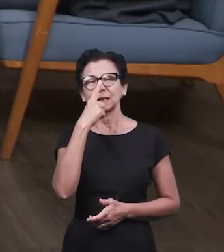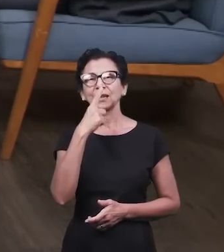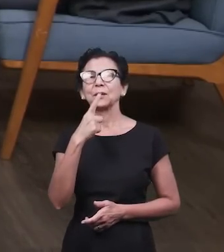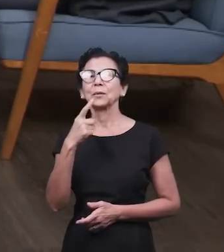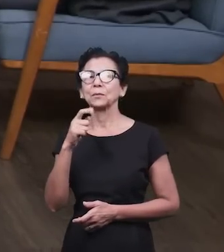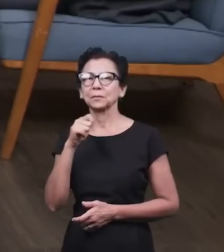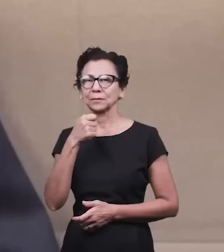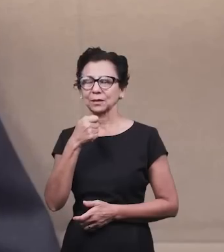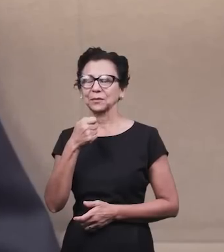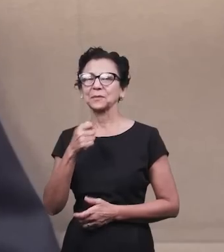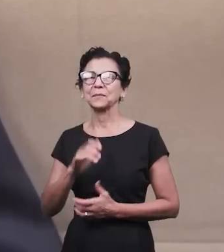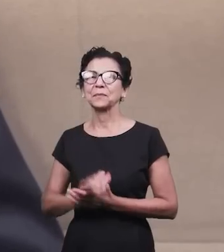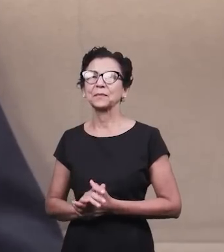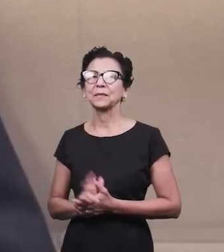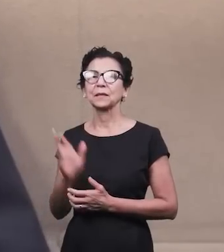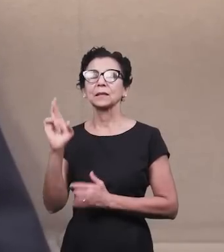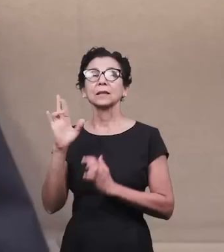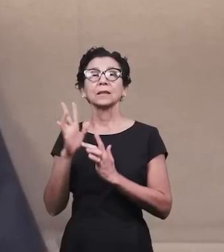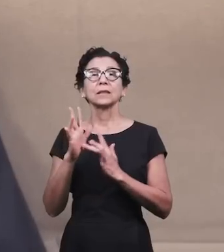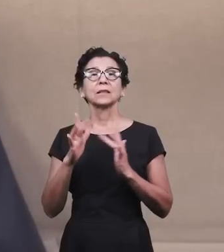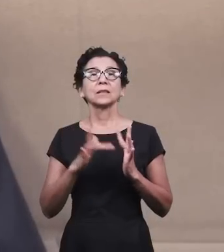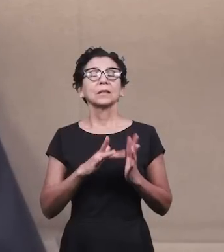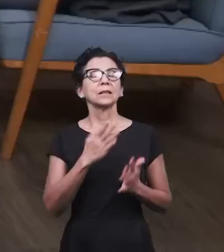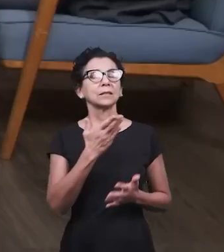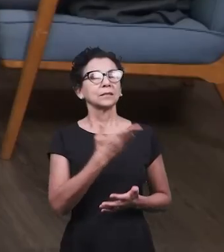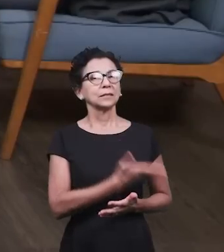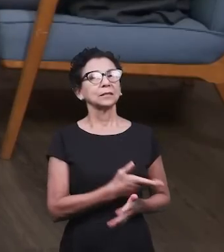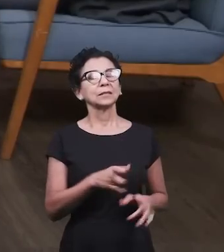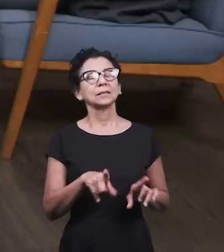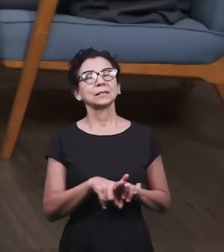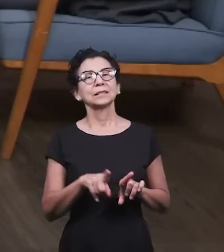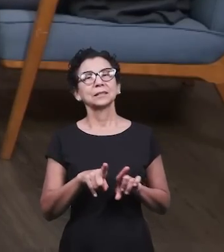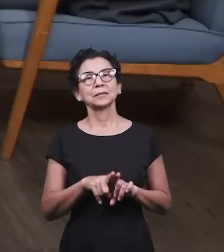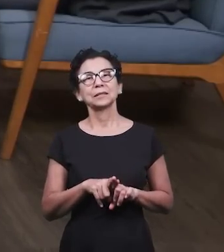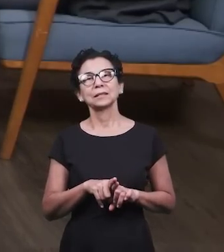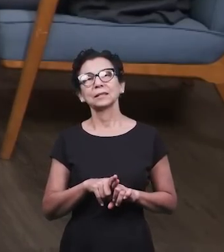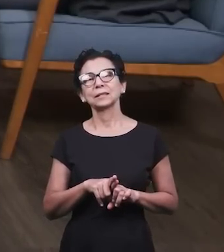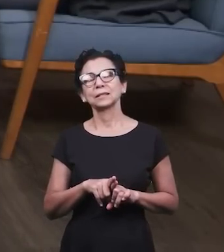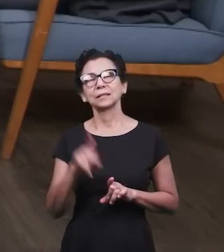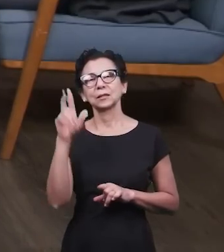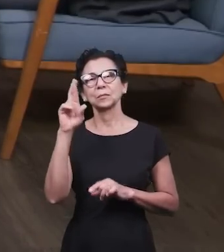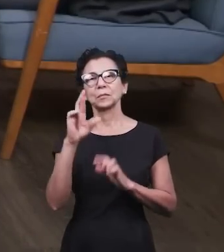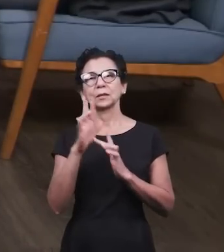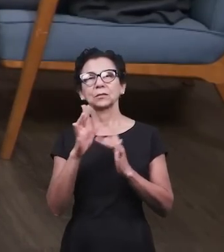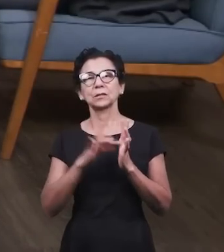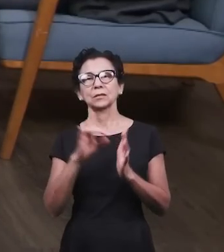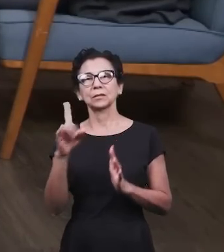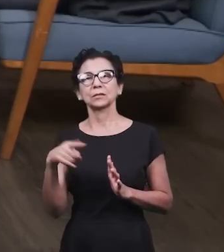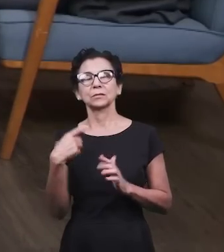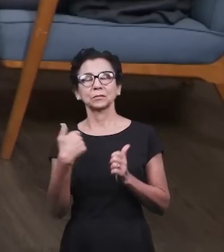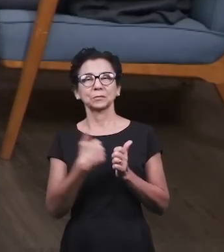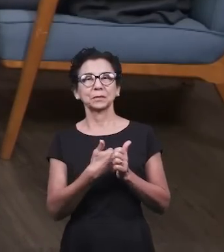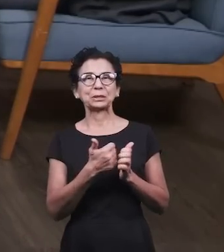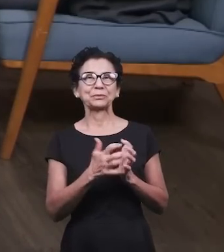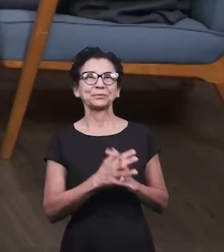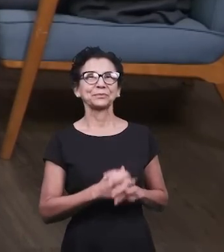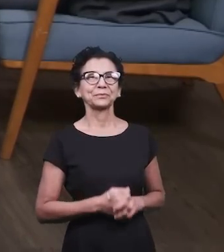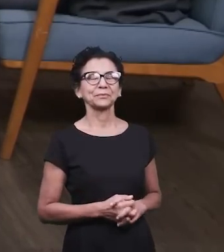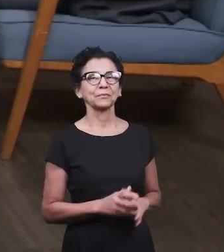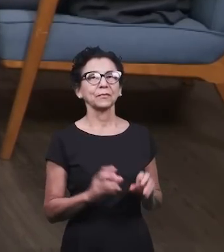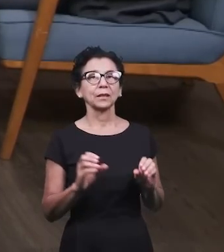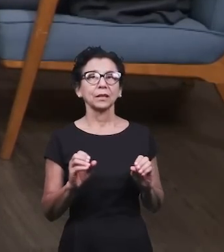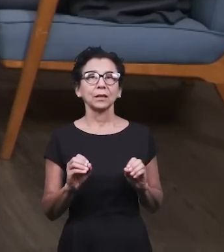Senhor, os companheiros, Pai do Senhor a todos amados. Pastor Adriano Teixeira, a paz do Senhor Jesus. A paz do Senhor, meus queridos. A paz do Senhor àqueles que nos